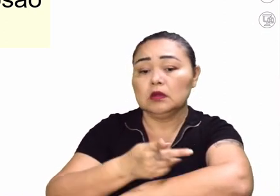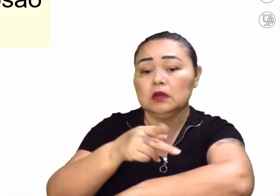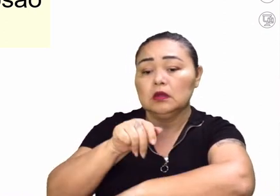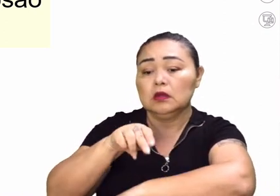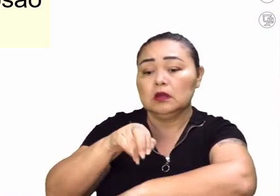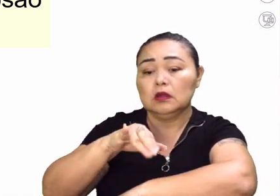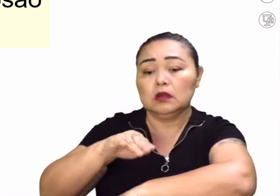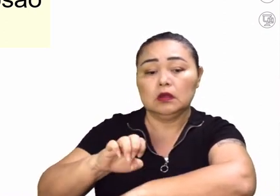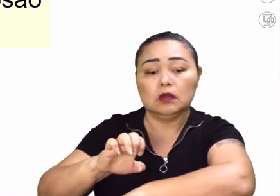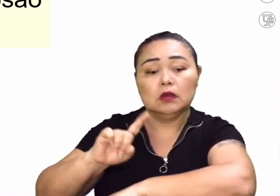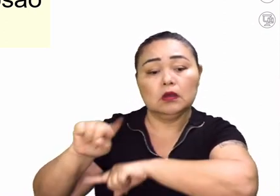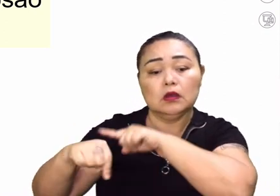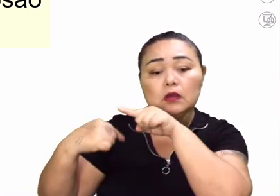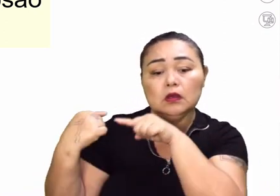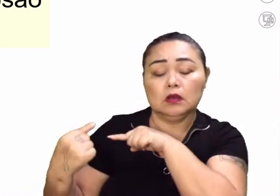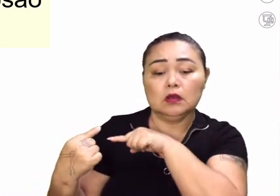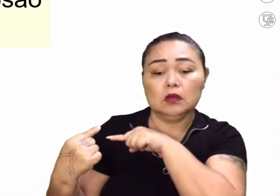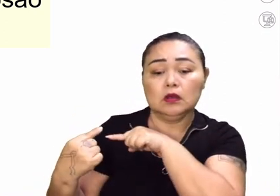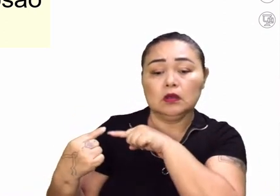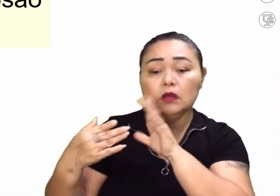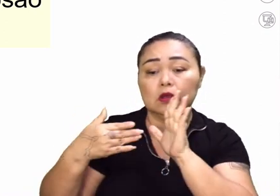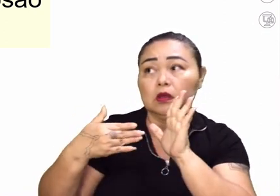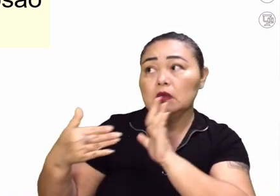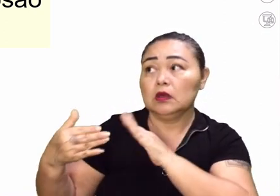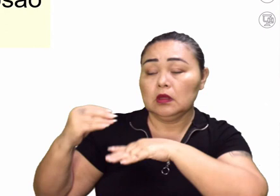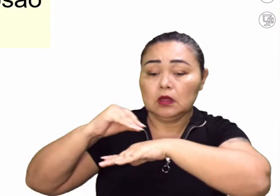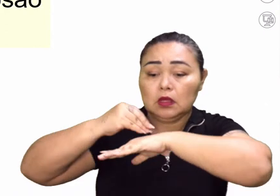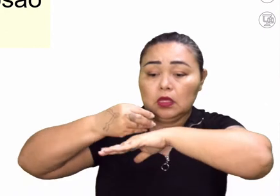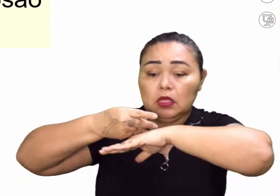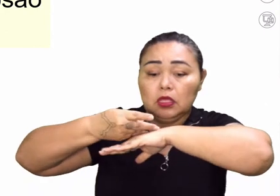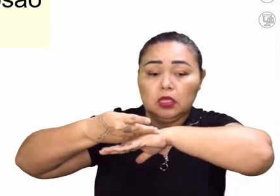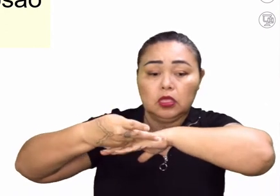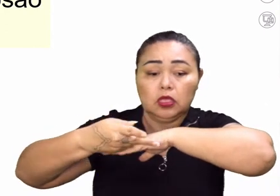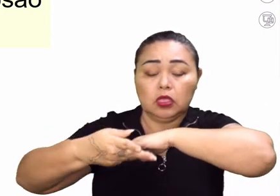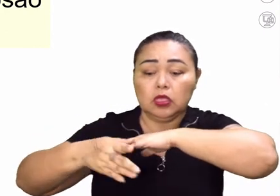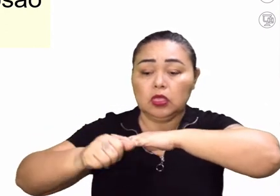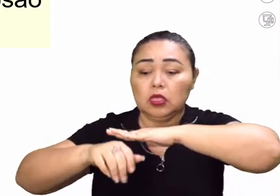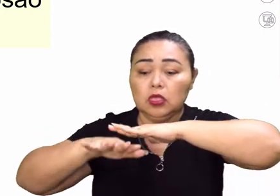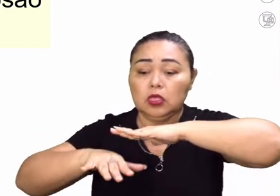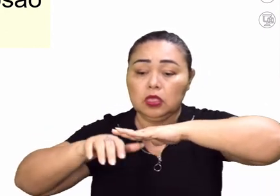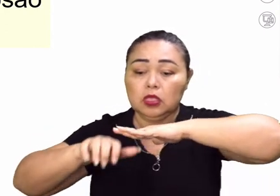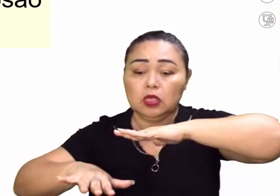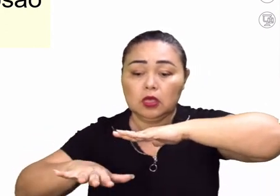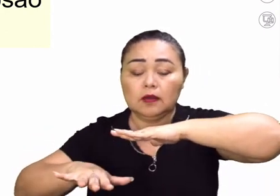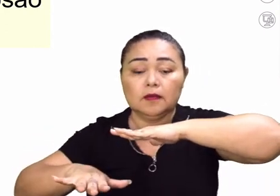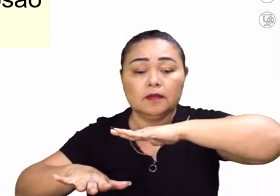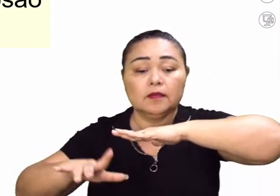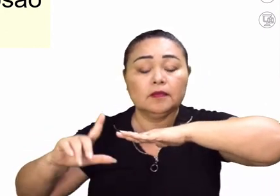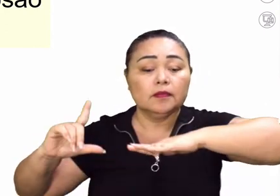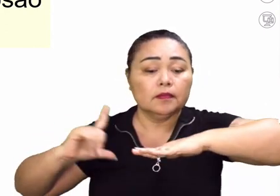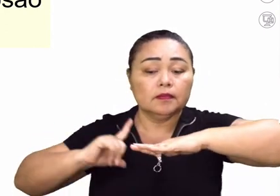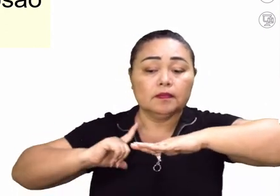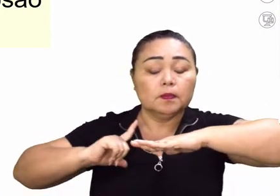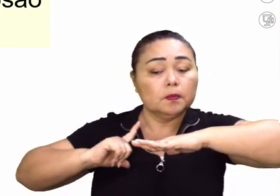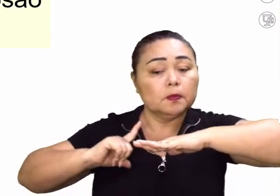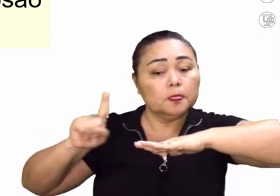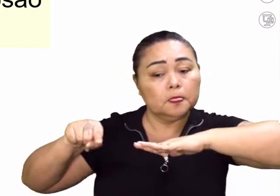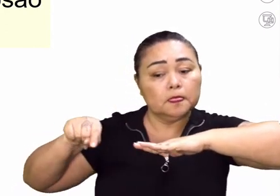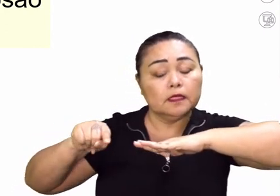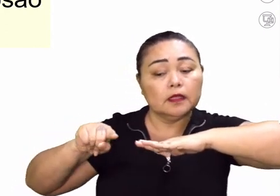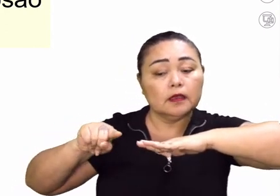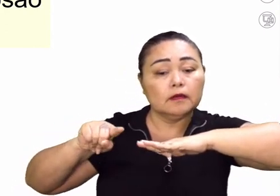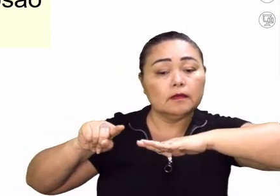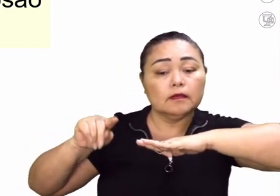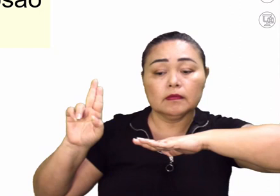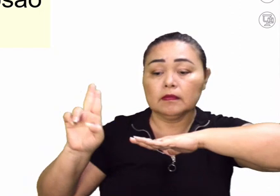definidos com base nos processos de erosão sedimentação então nesta classificação